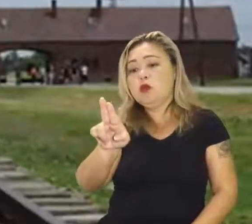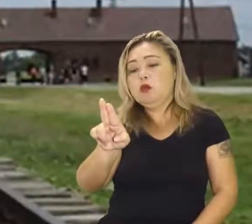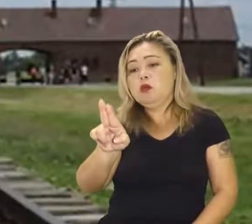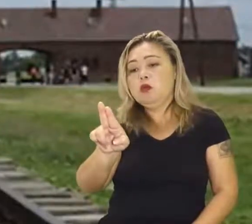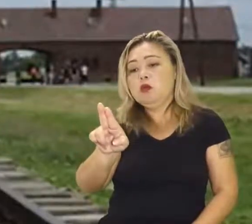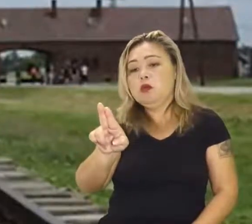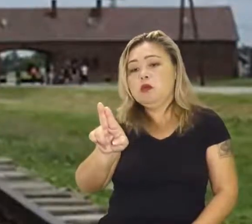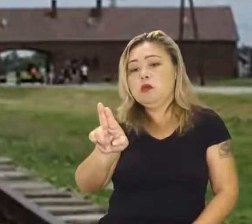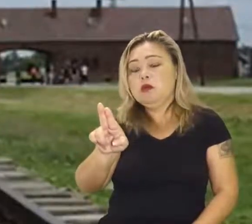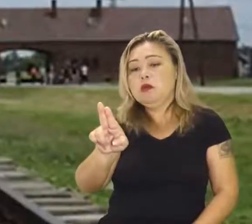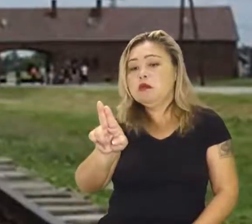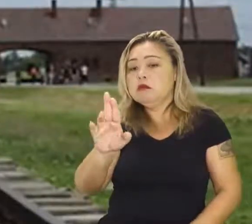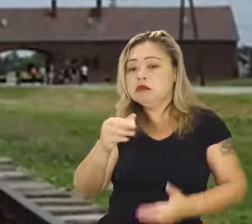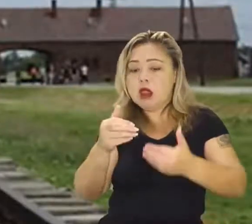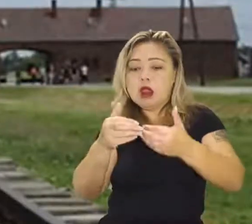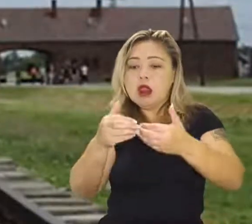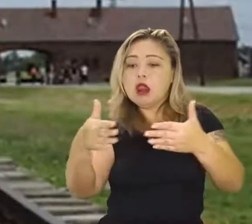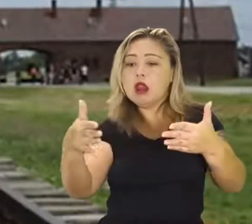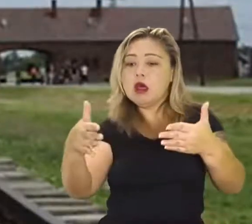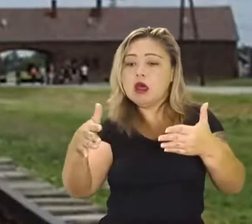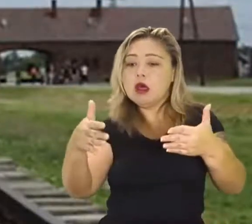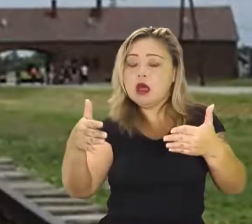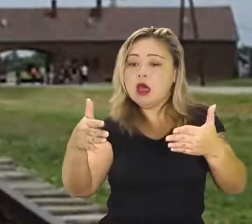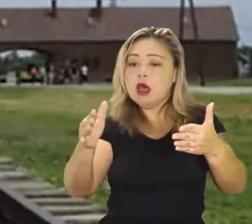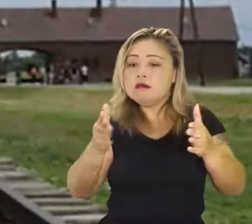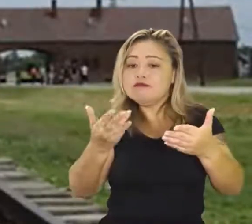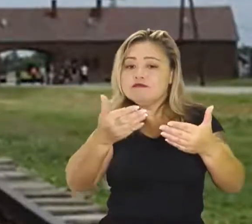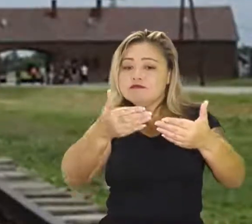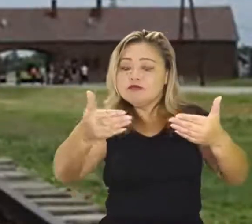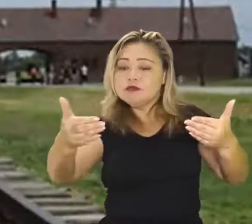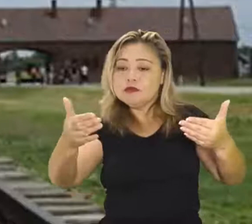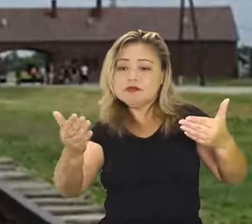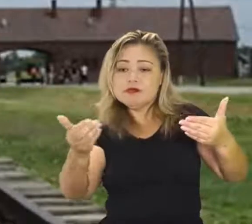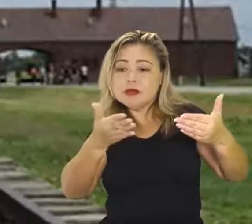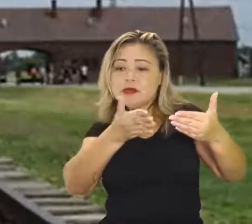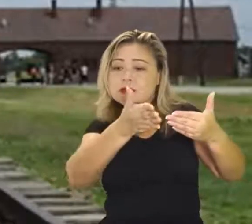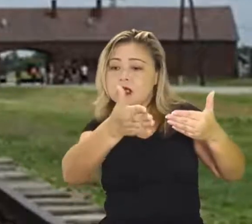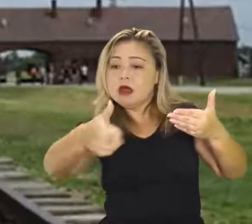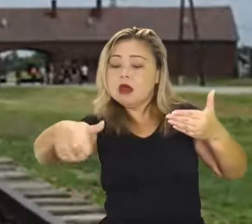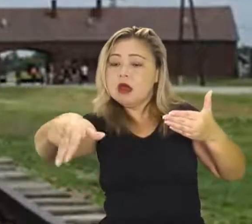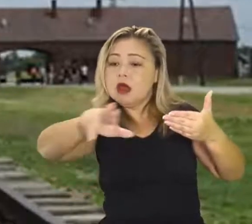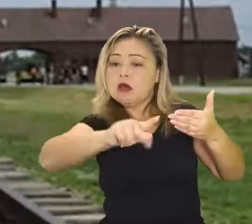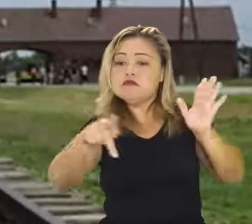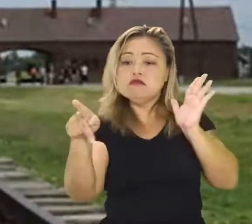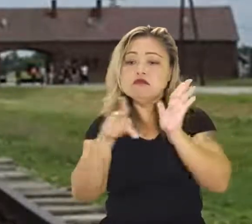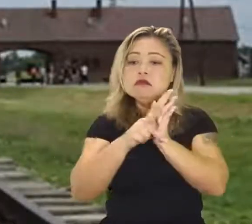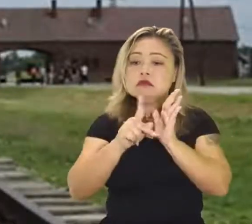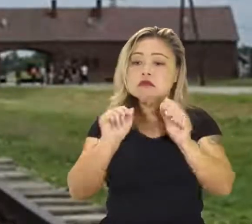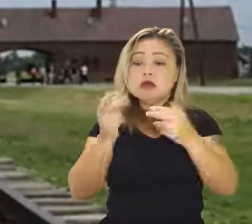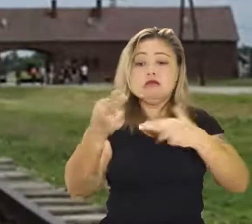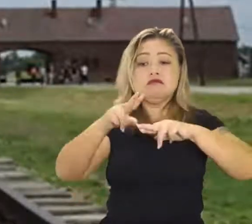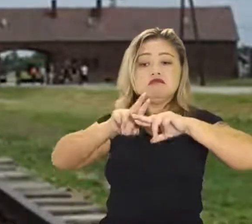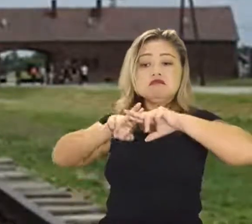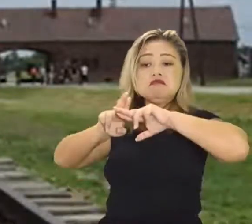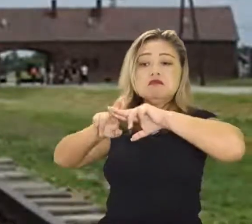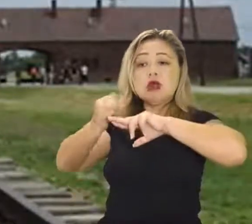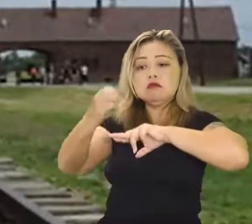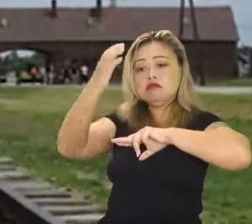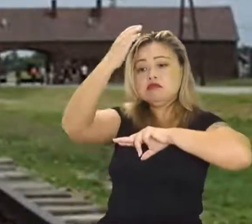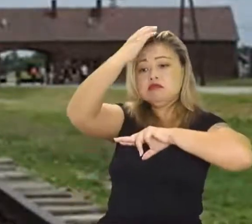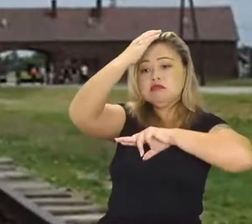na porta dos maiores campos de concentração nazista da Segunda Guerra Mundial. Nós estamos